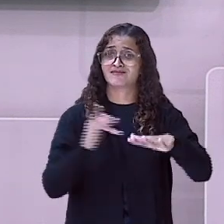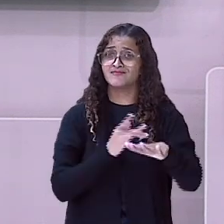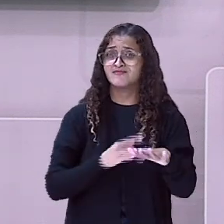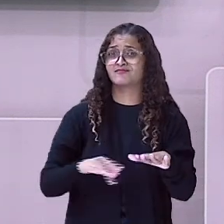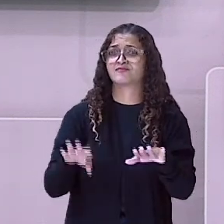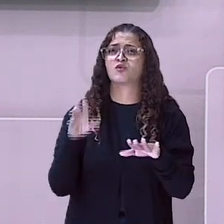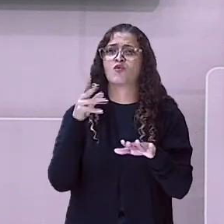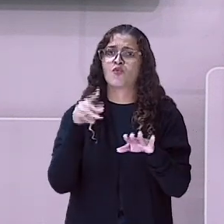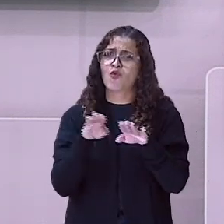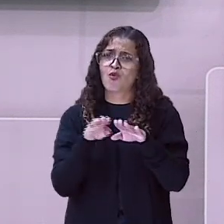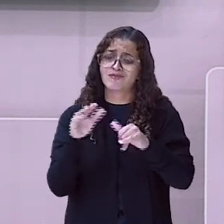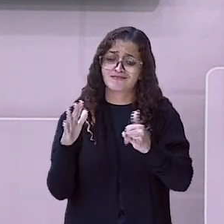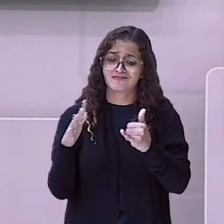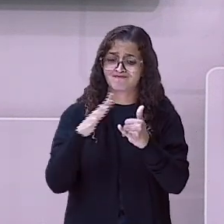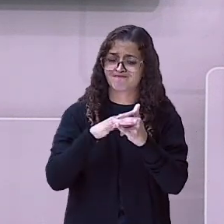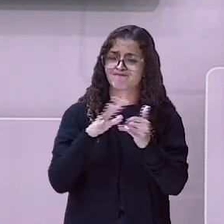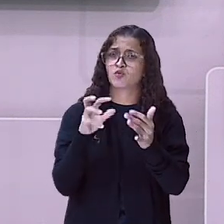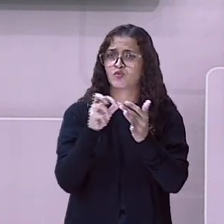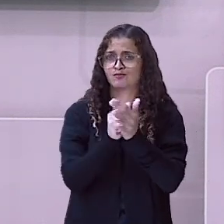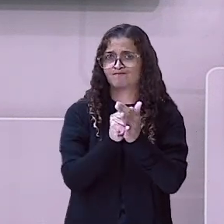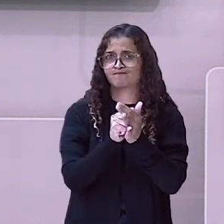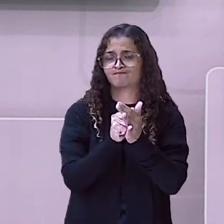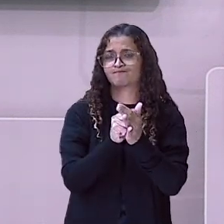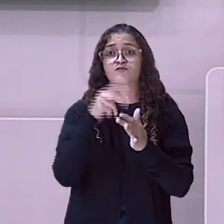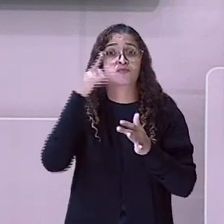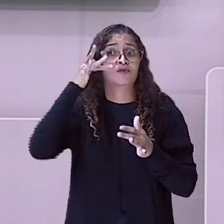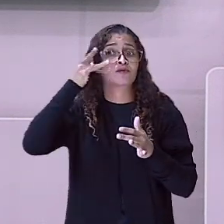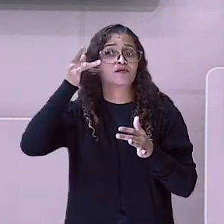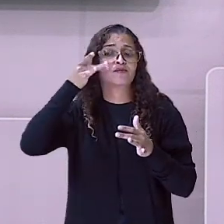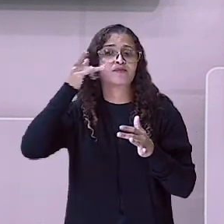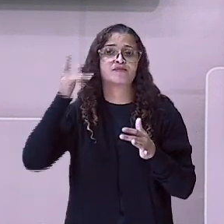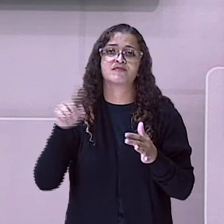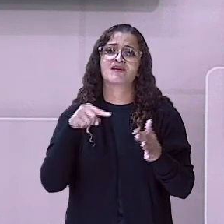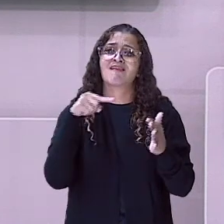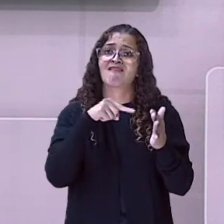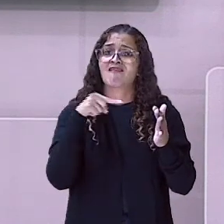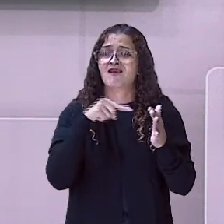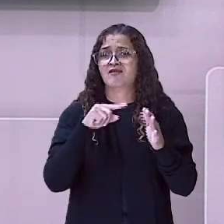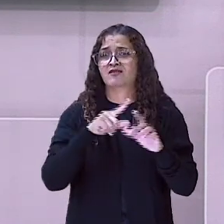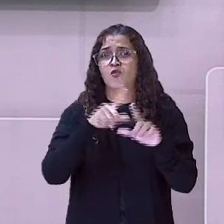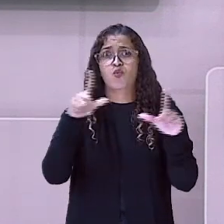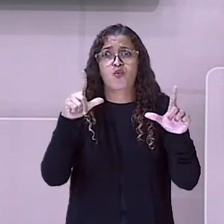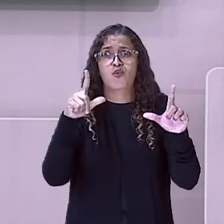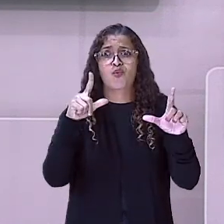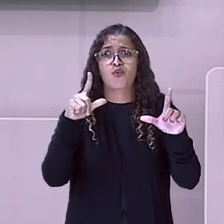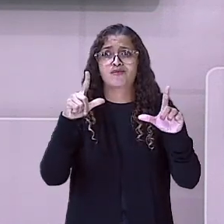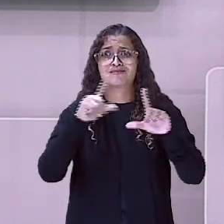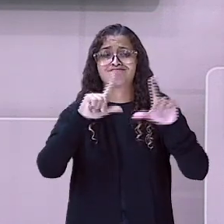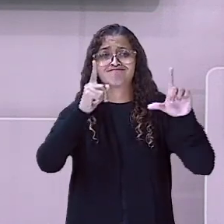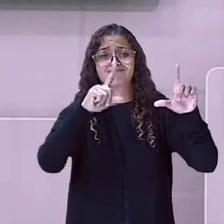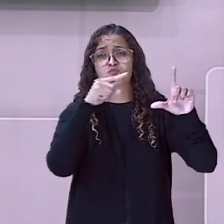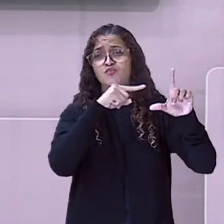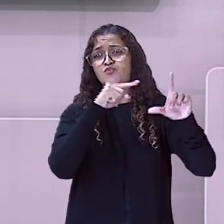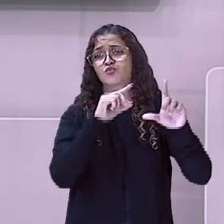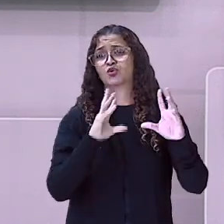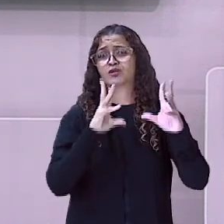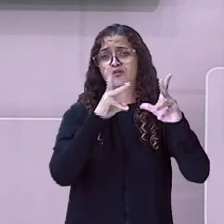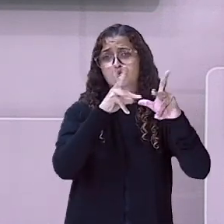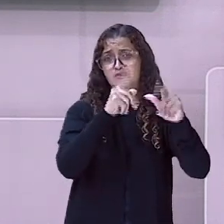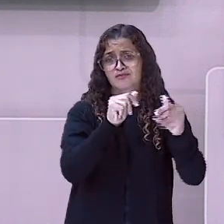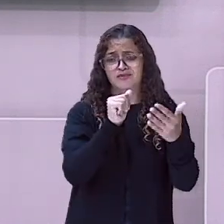sociais, se inscreva no nosso canal no YouTube SMED GV, lá você tem acesso a todas as nossas aulas e você pode